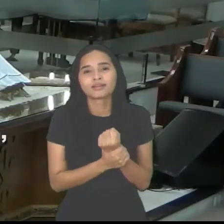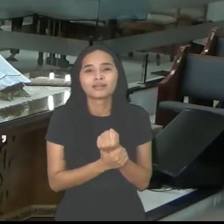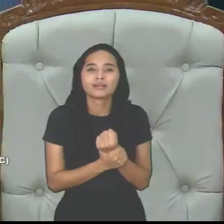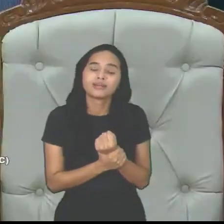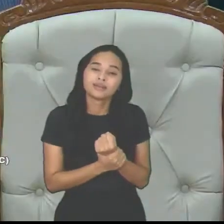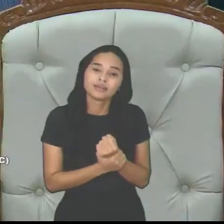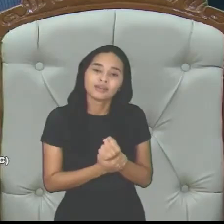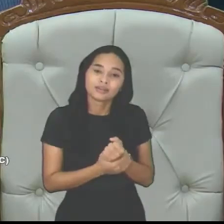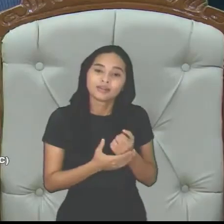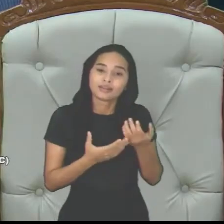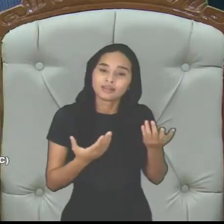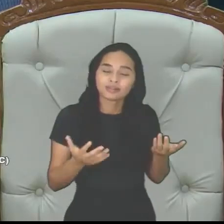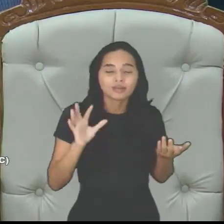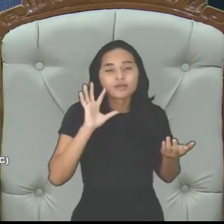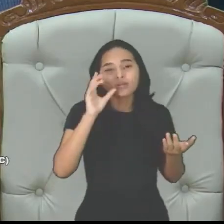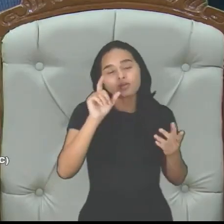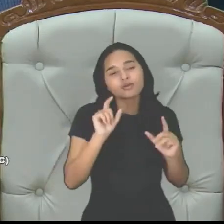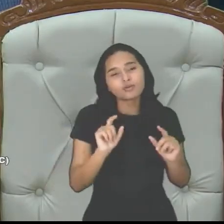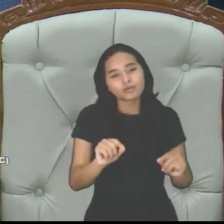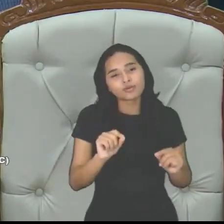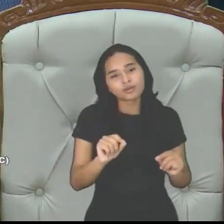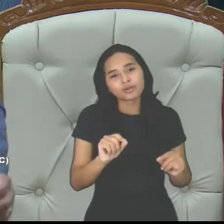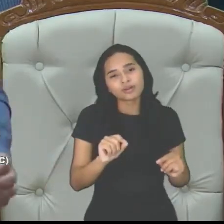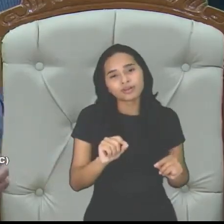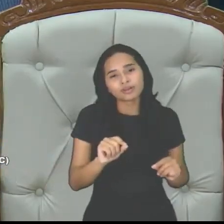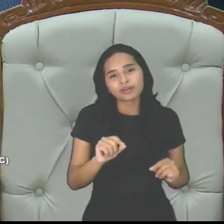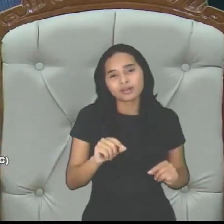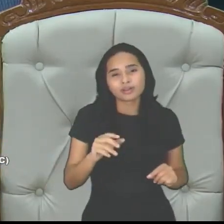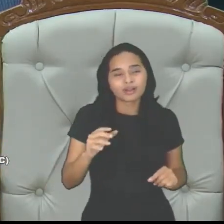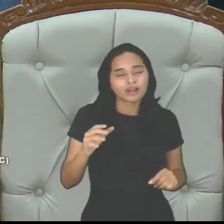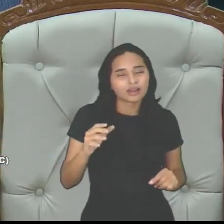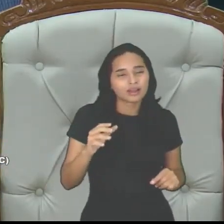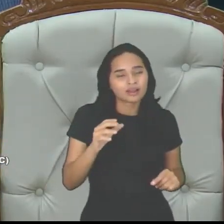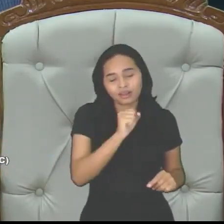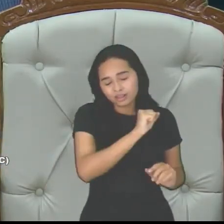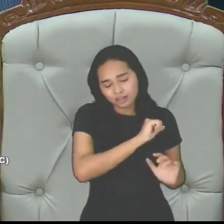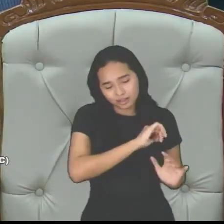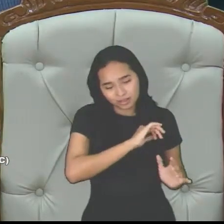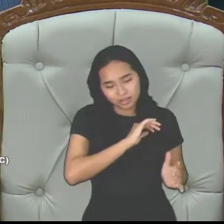então lhes sobrevirá repentina destruição,